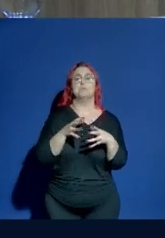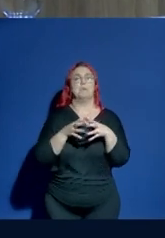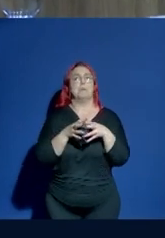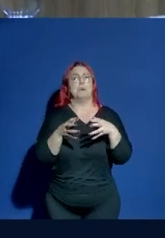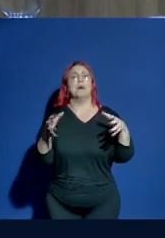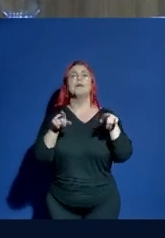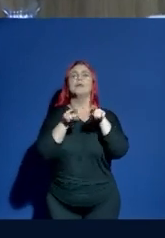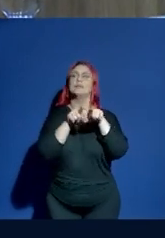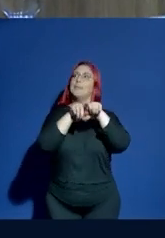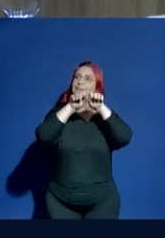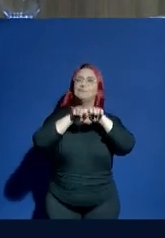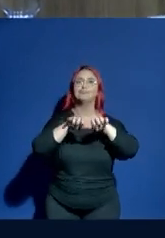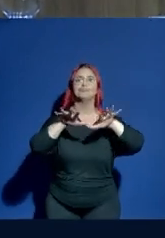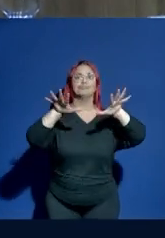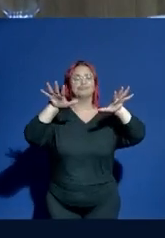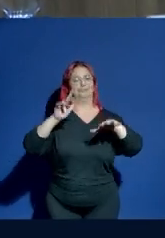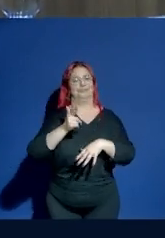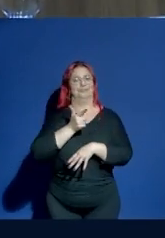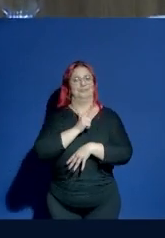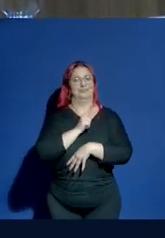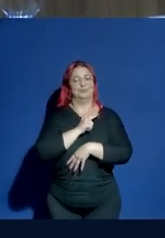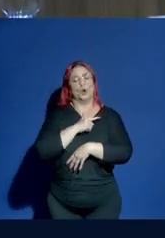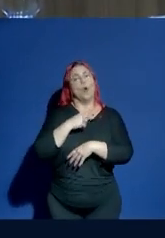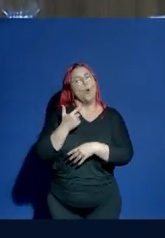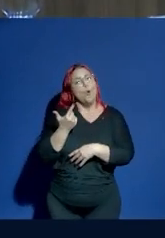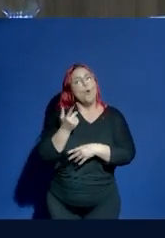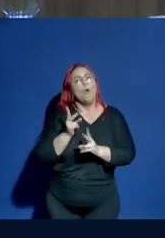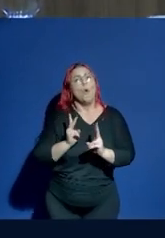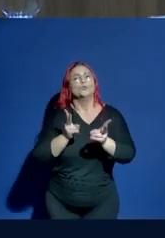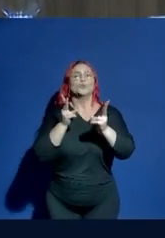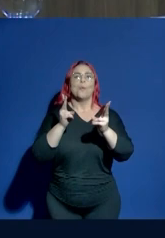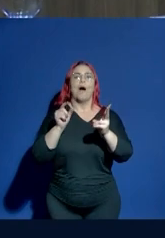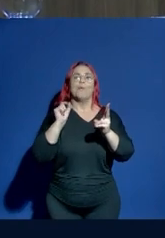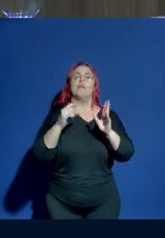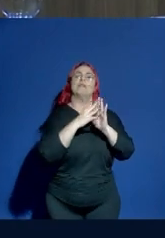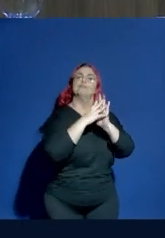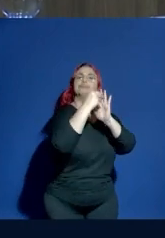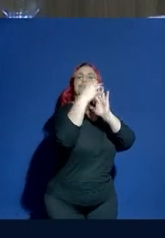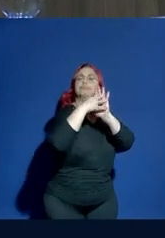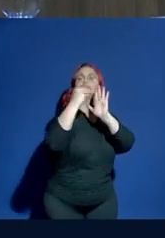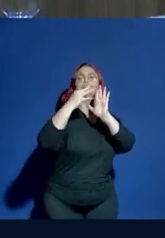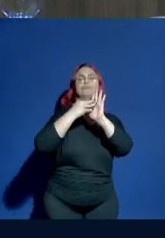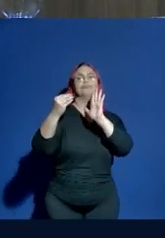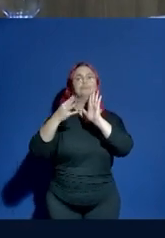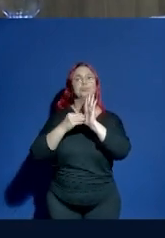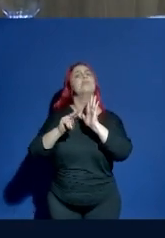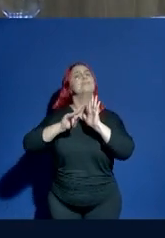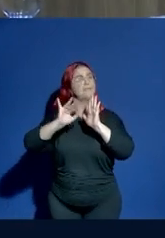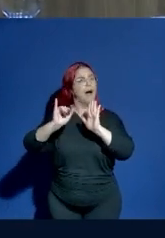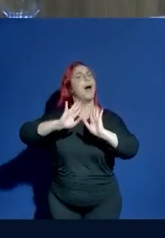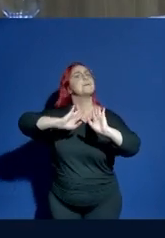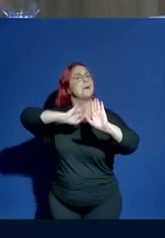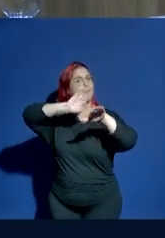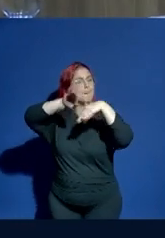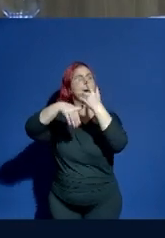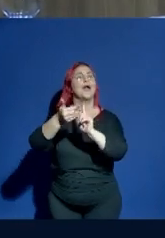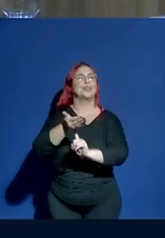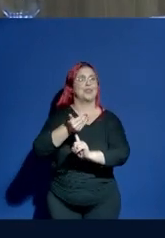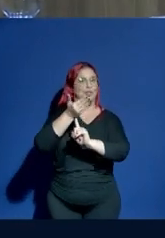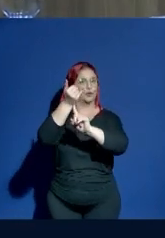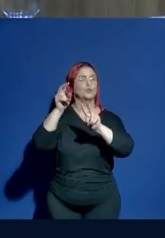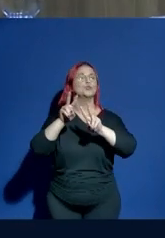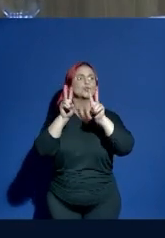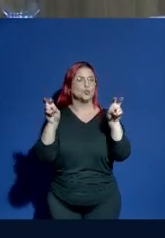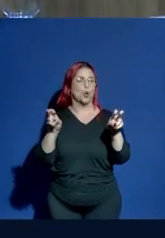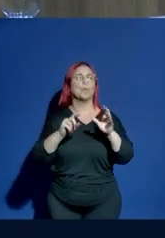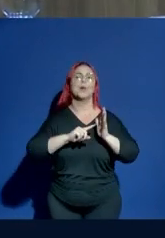que a gente tem também uma capacidade de continuar inovando e sendo vitrine de inovação, porque vai haver evolução da tecnologia de motores